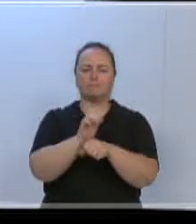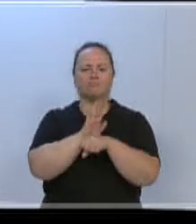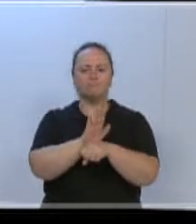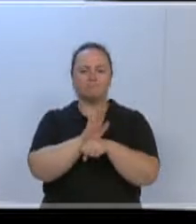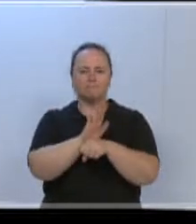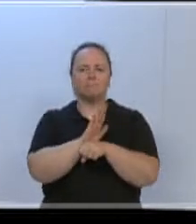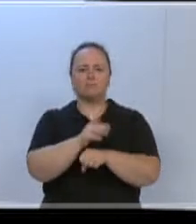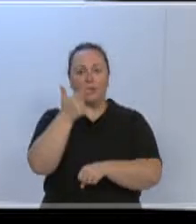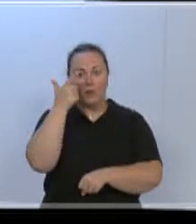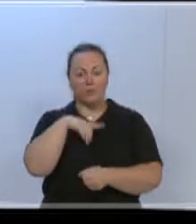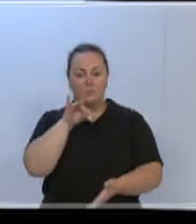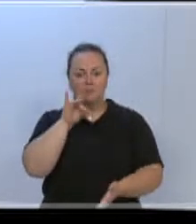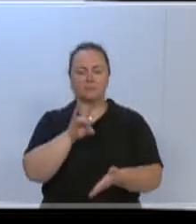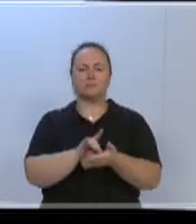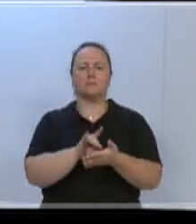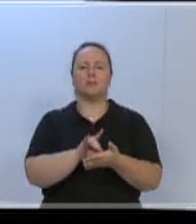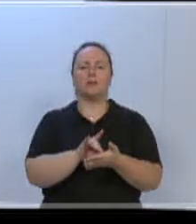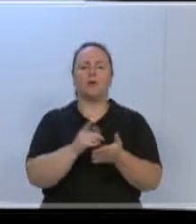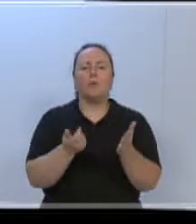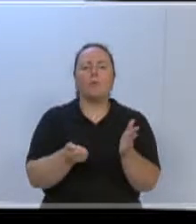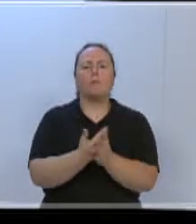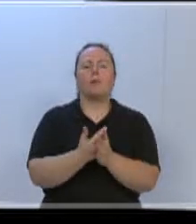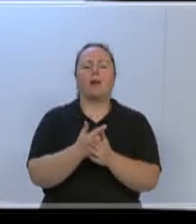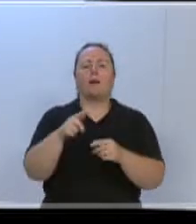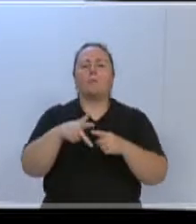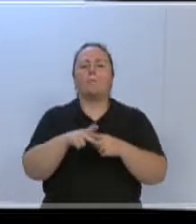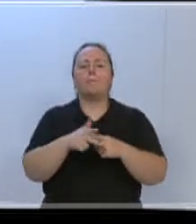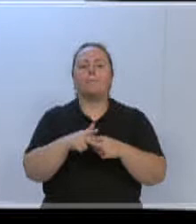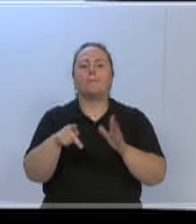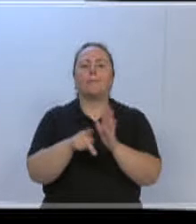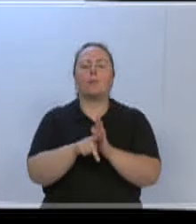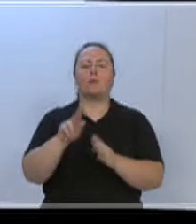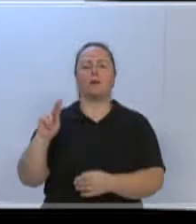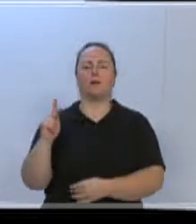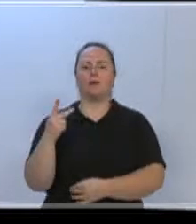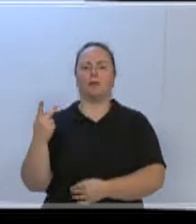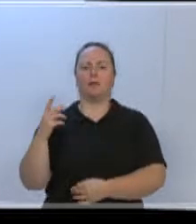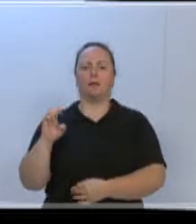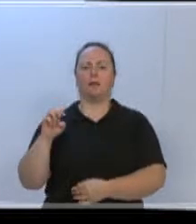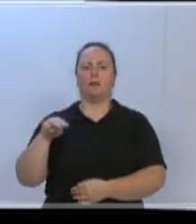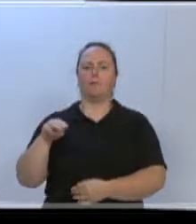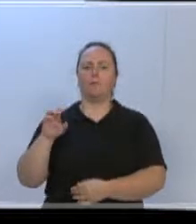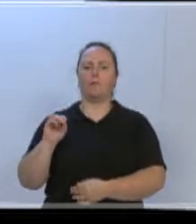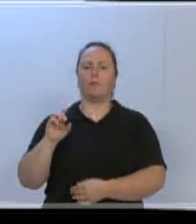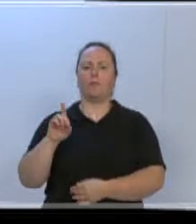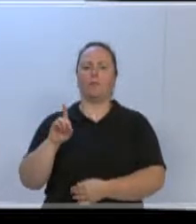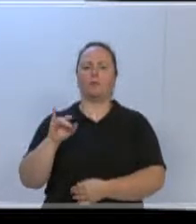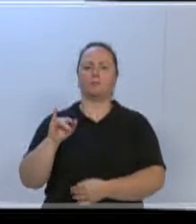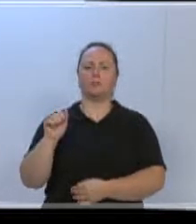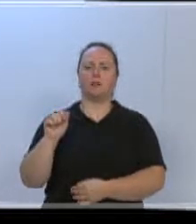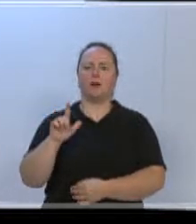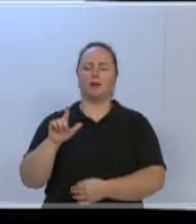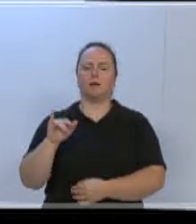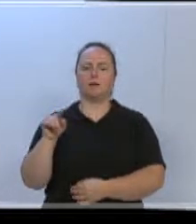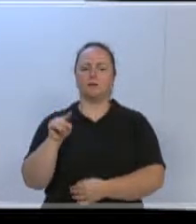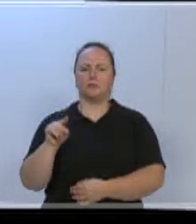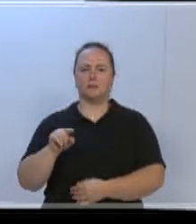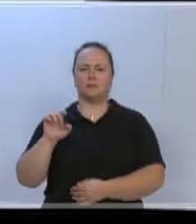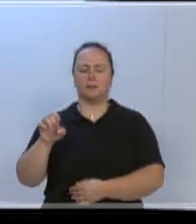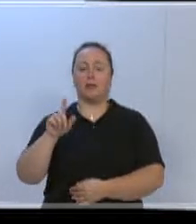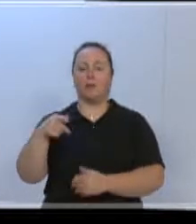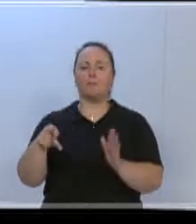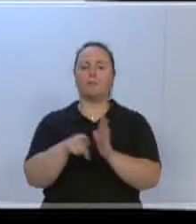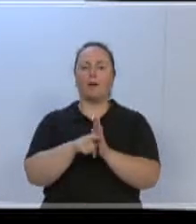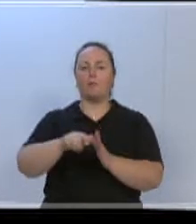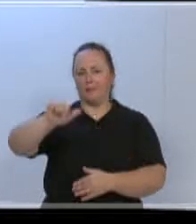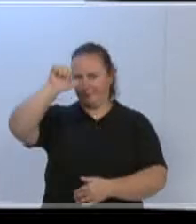conseguirmos a máquina de hemodiálise então estarei realizando juntamente como parceiros efe ricardo rápido um risoto indiano confesso a